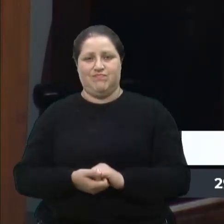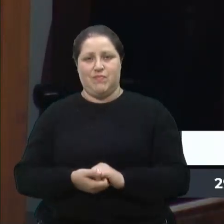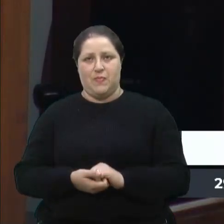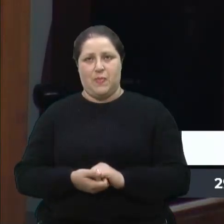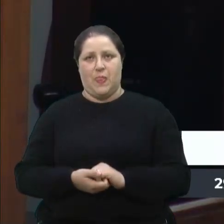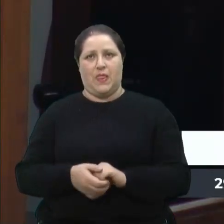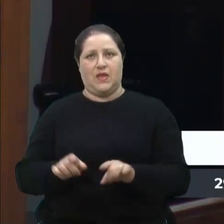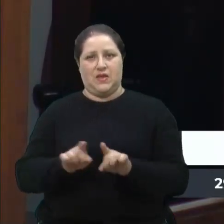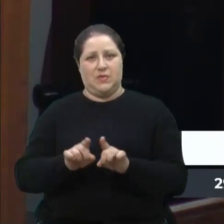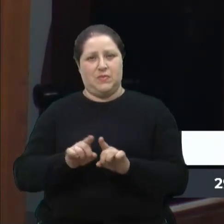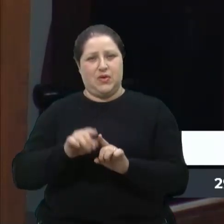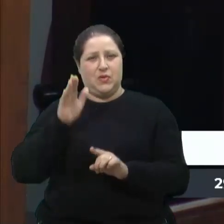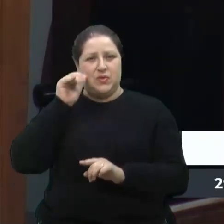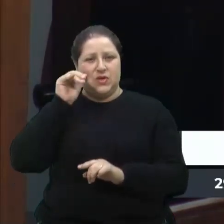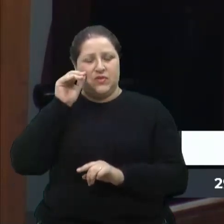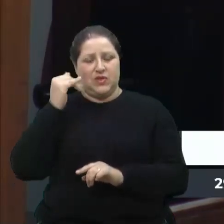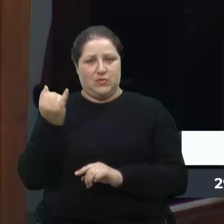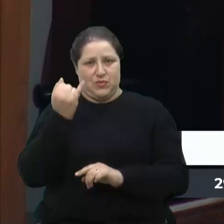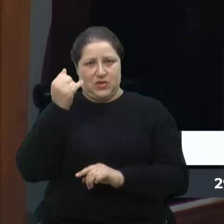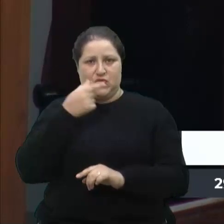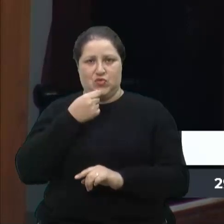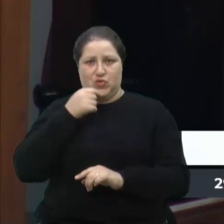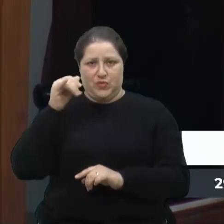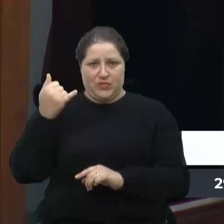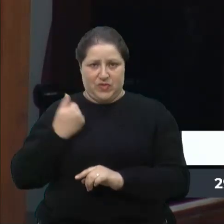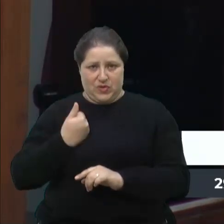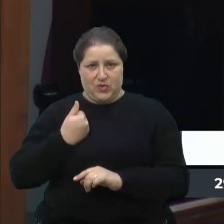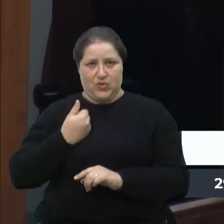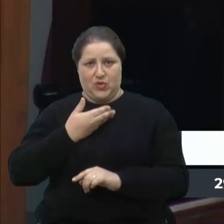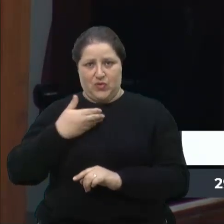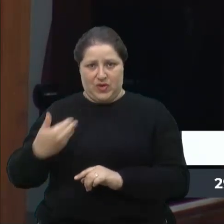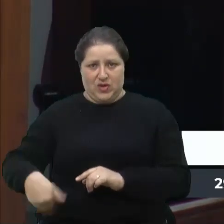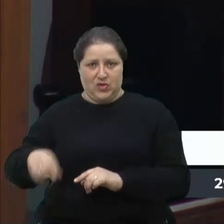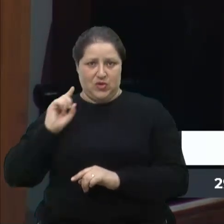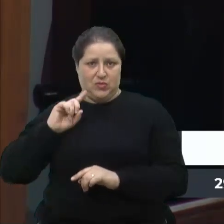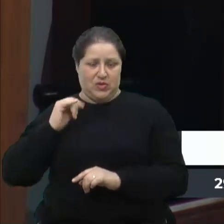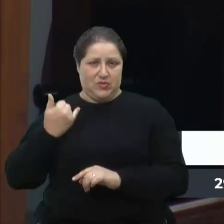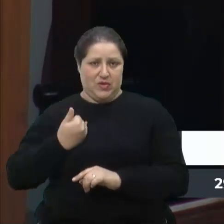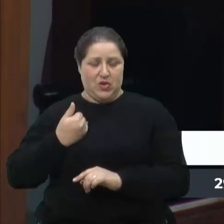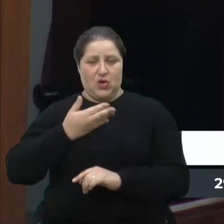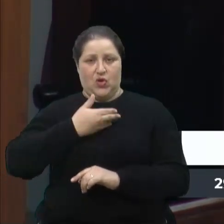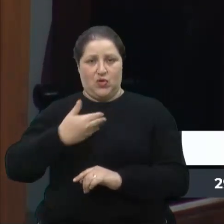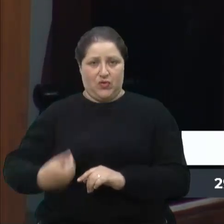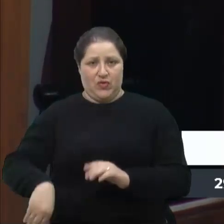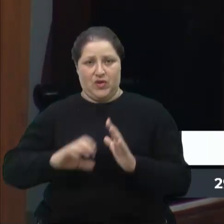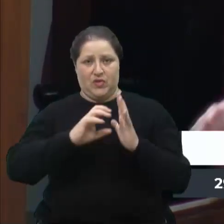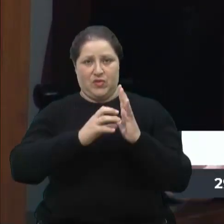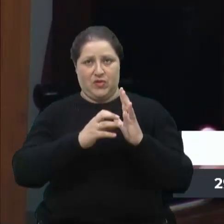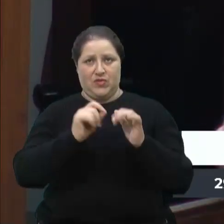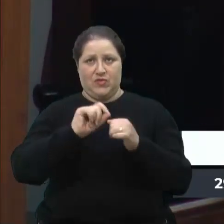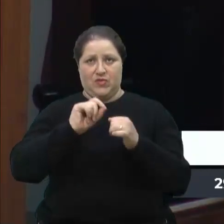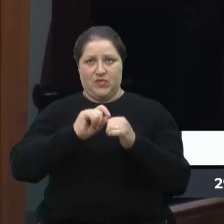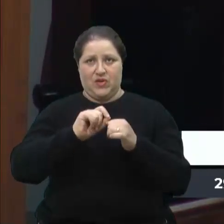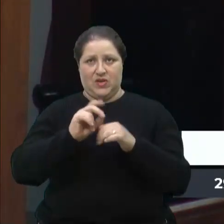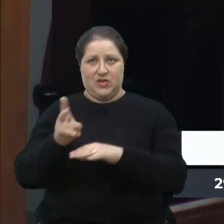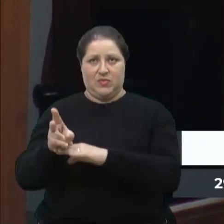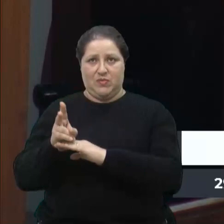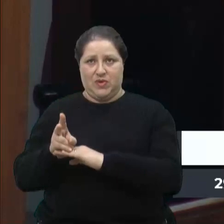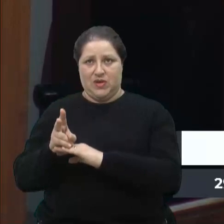E uma observação importante que o Zema me trouxe. O governo PT foi lá e fez crédito consignado. Ele foi lá e